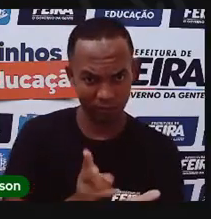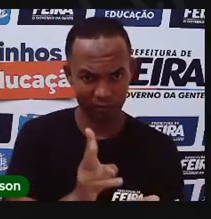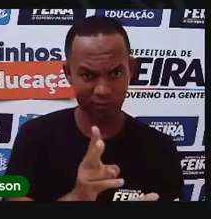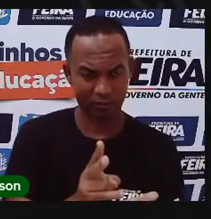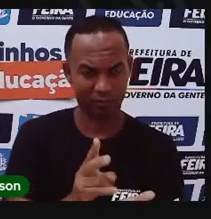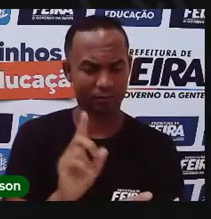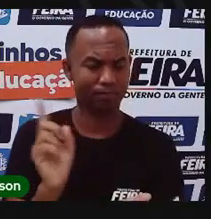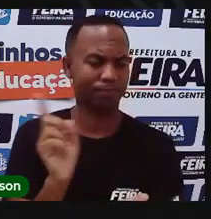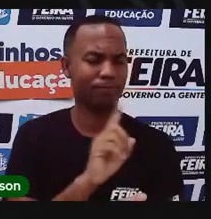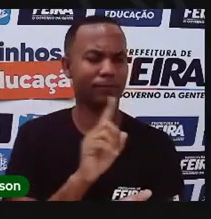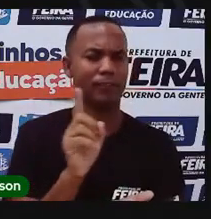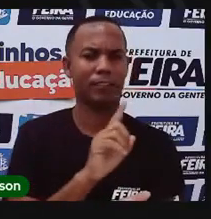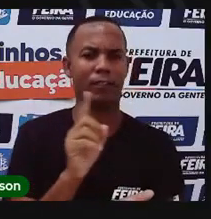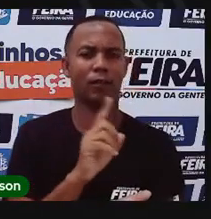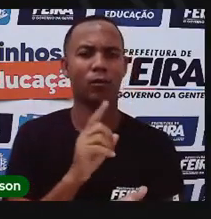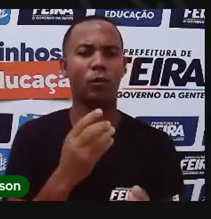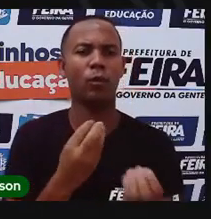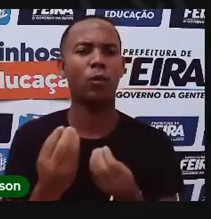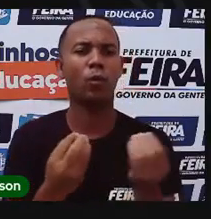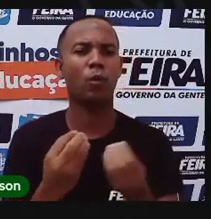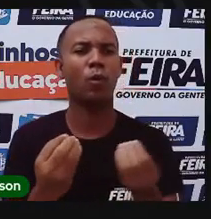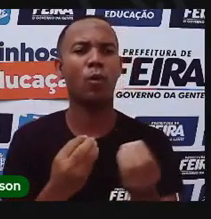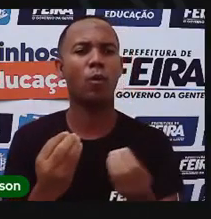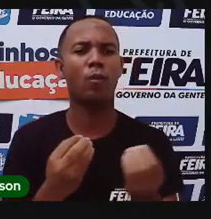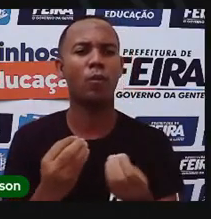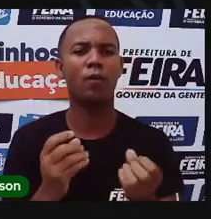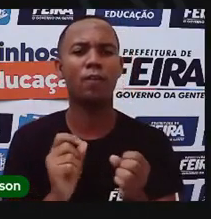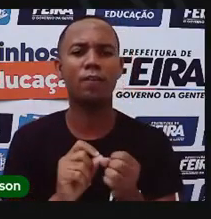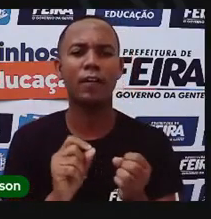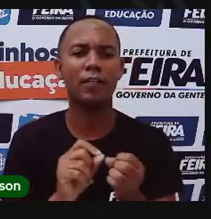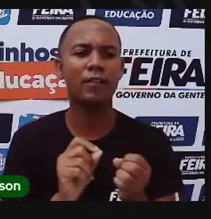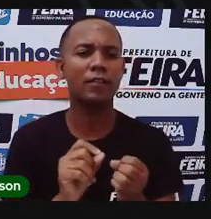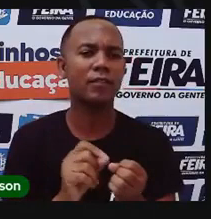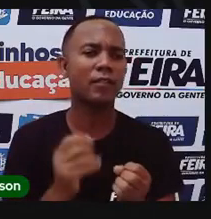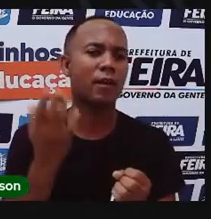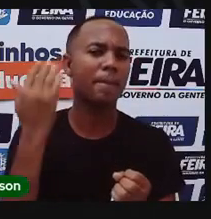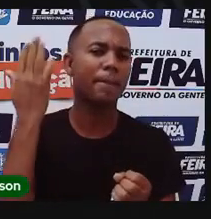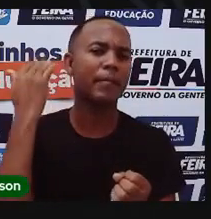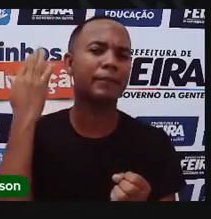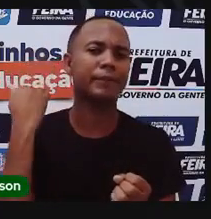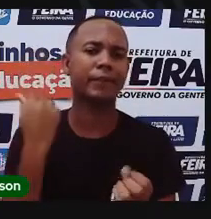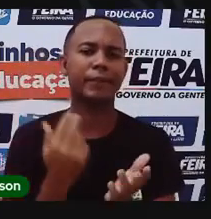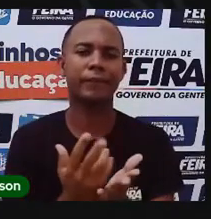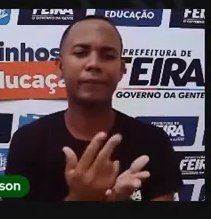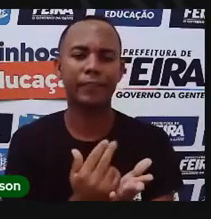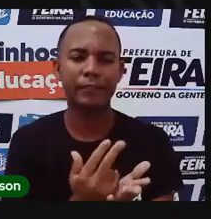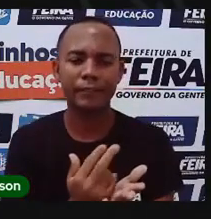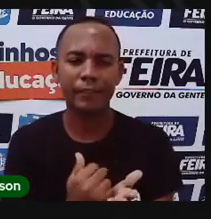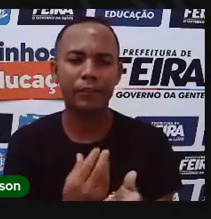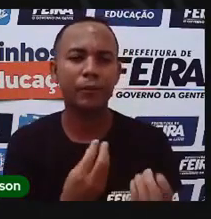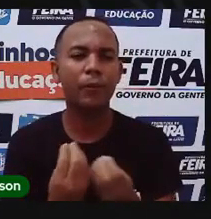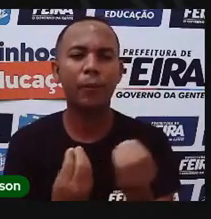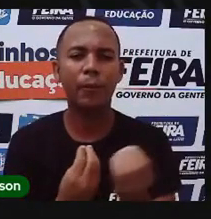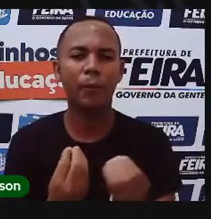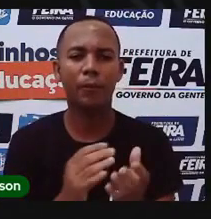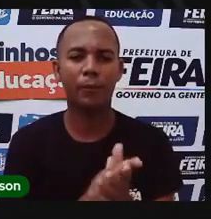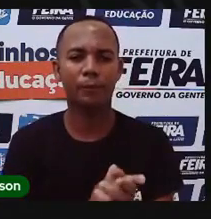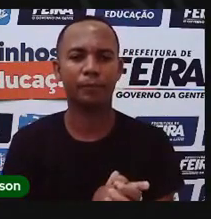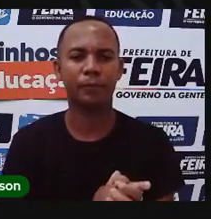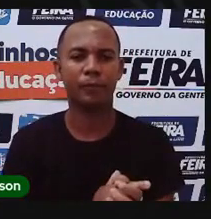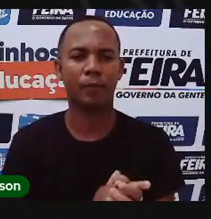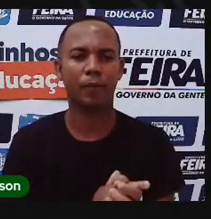de xerox. E aí, como é que eles faziam, na verdade, para reproduzir esse material?